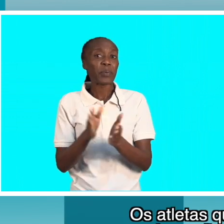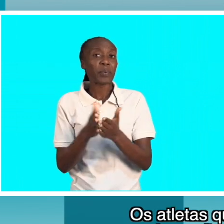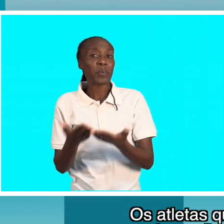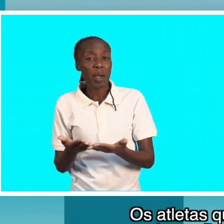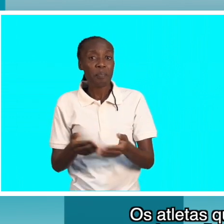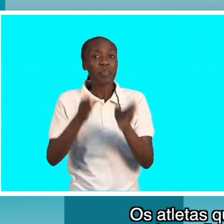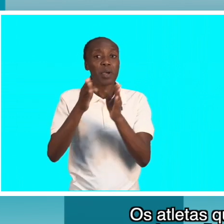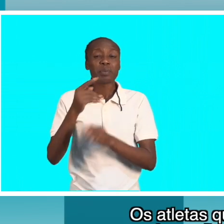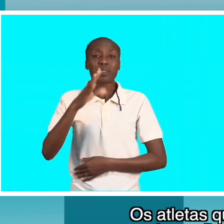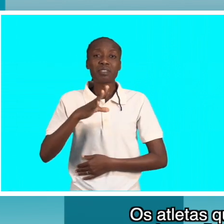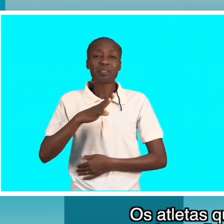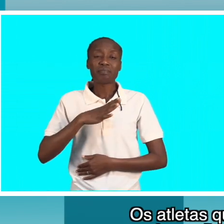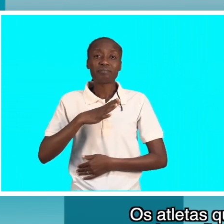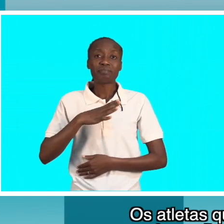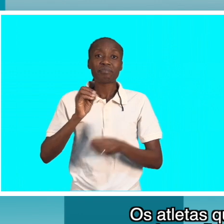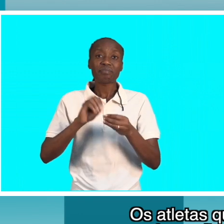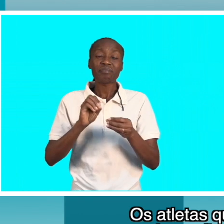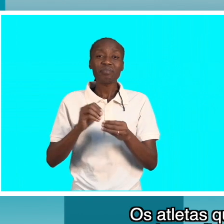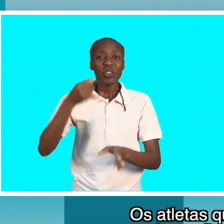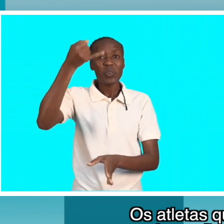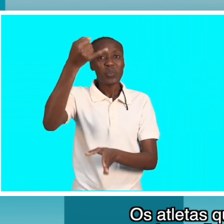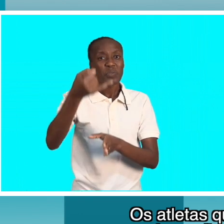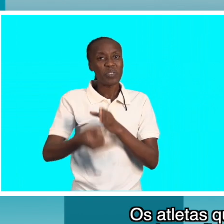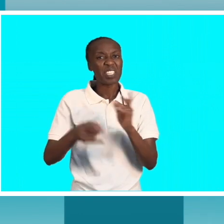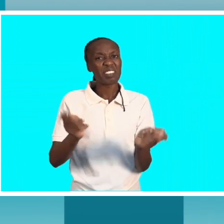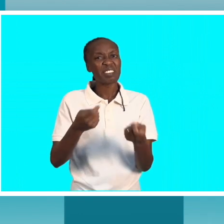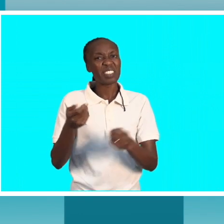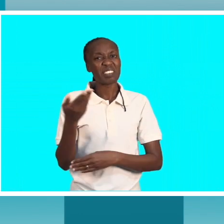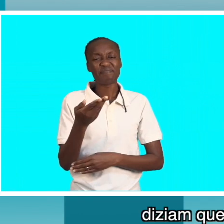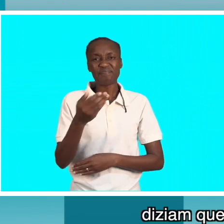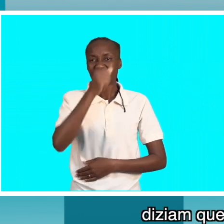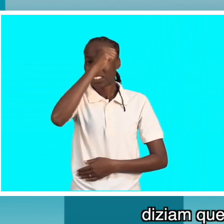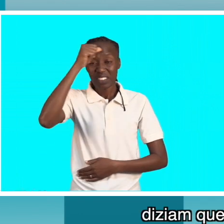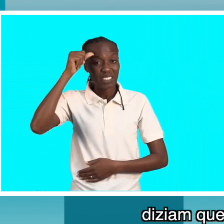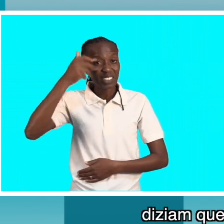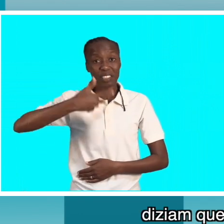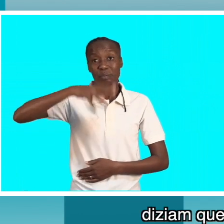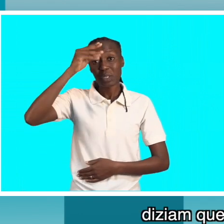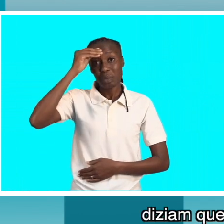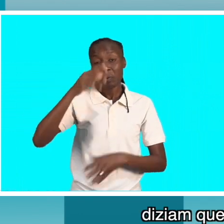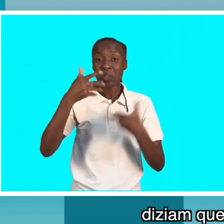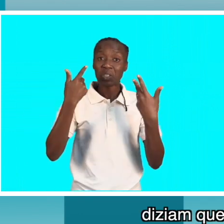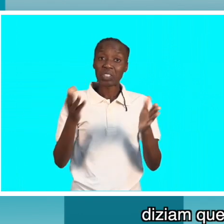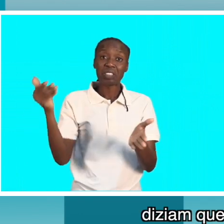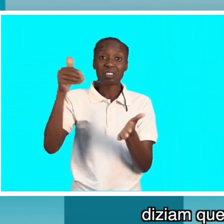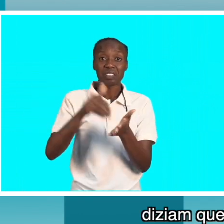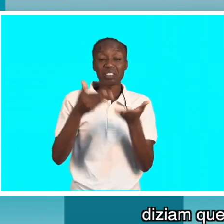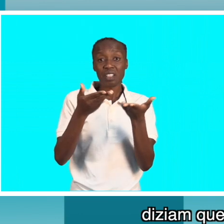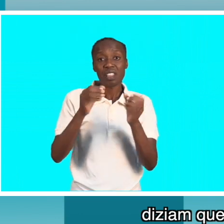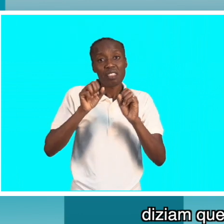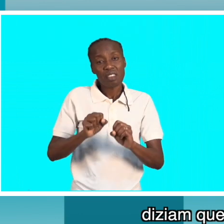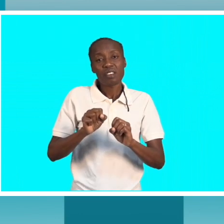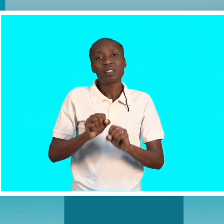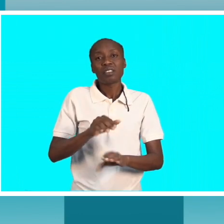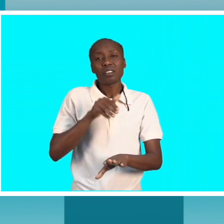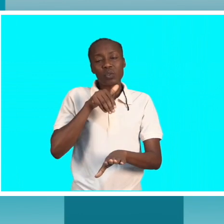jogo escolar, já está a falar. Agora não temos dinheiro, não temos nada. Só nos finais desse evento aqui, então torna